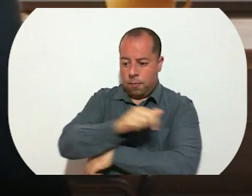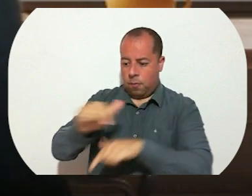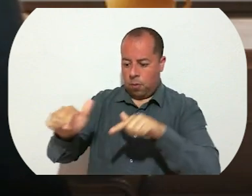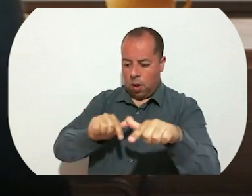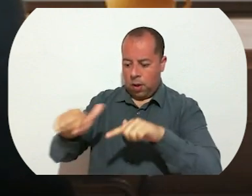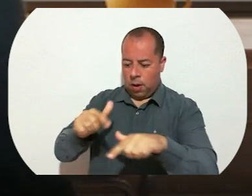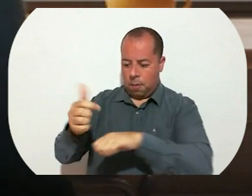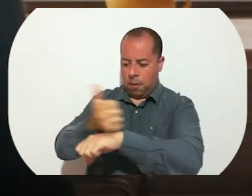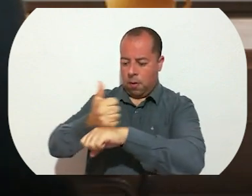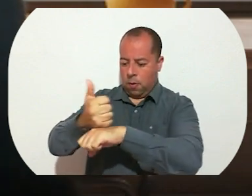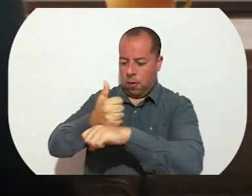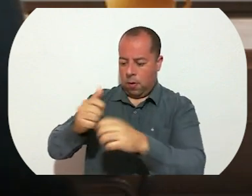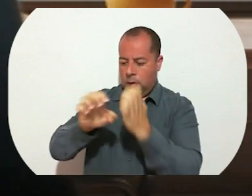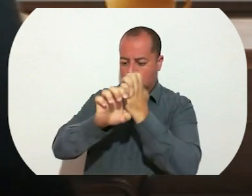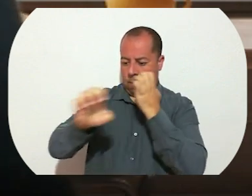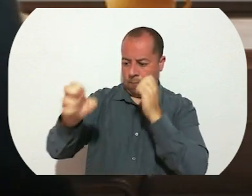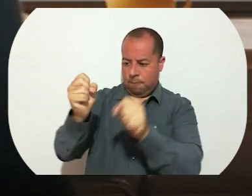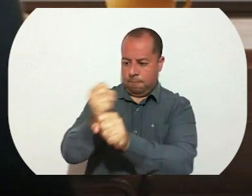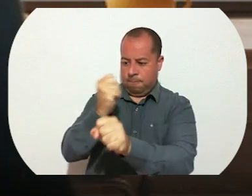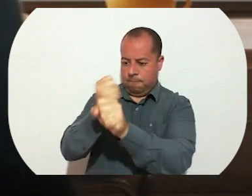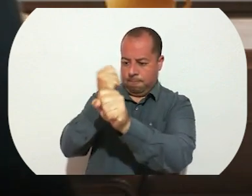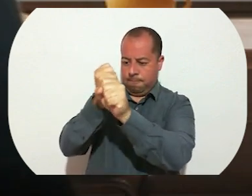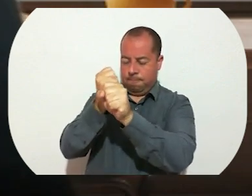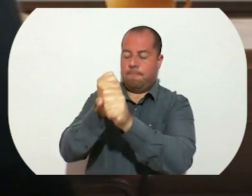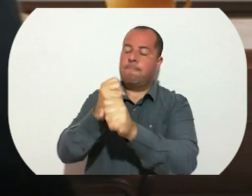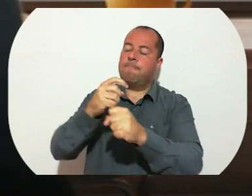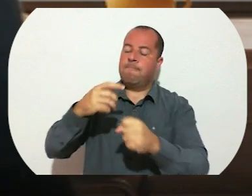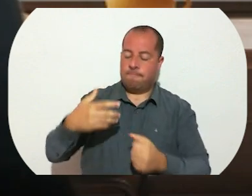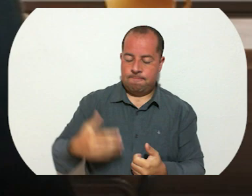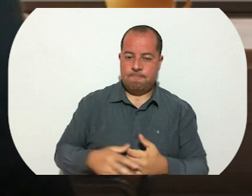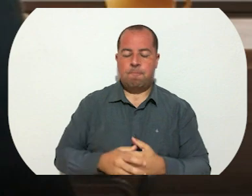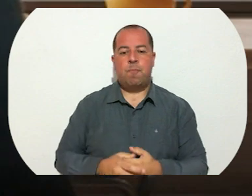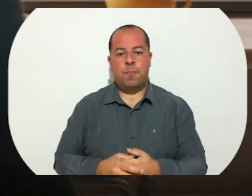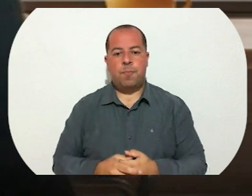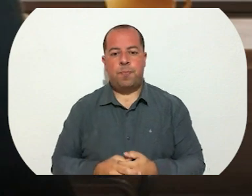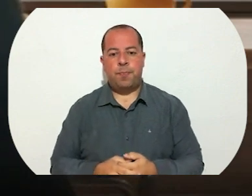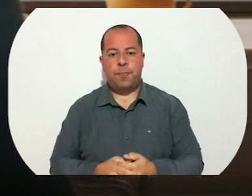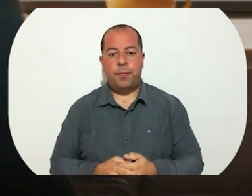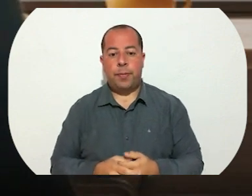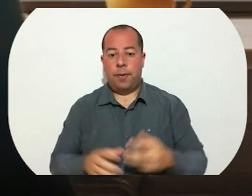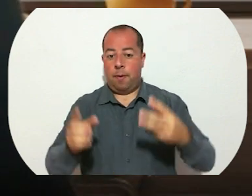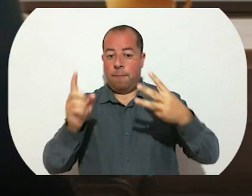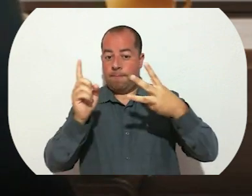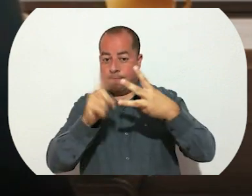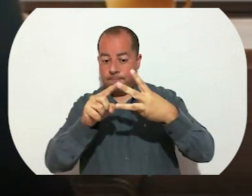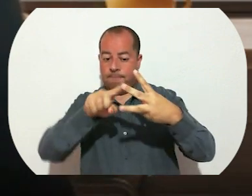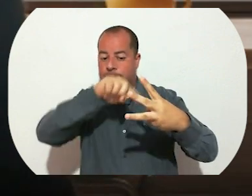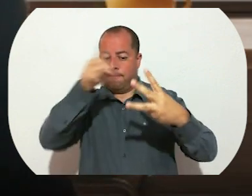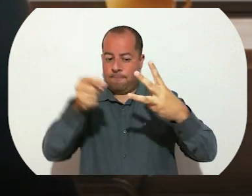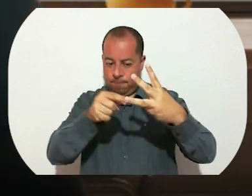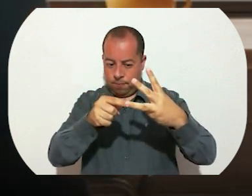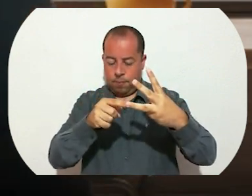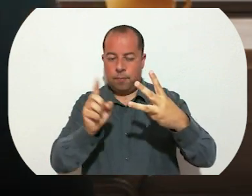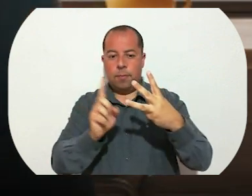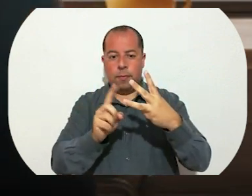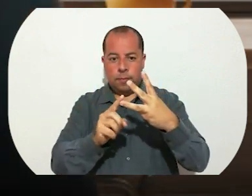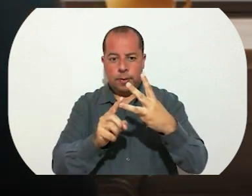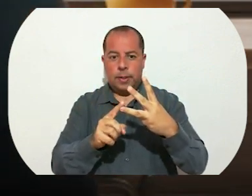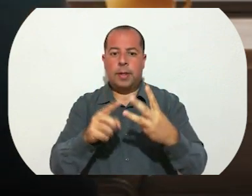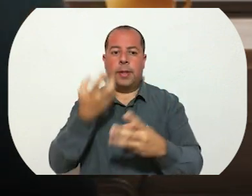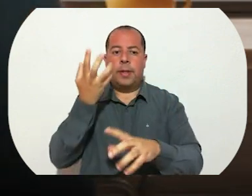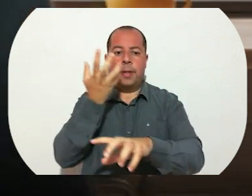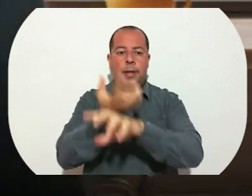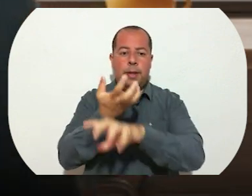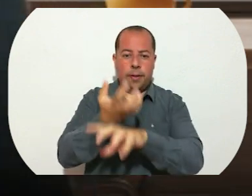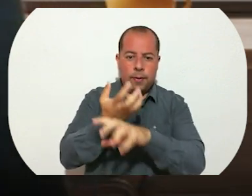aluno para o exercício da profissão de engenheiro civil. Nesta etapa, serão ofertadas, por